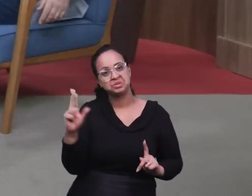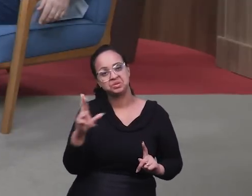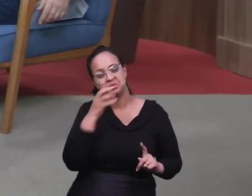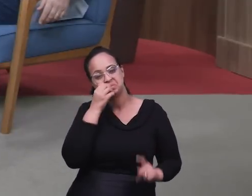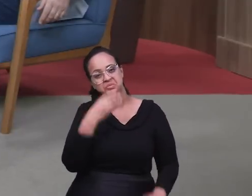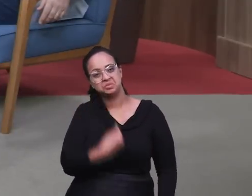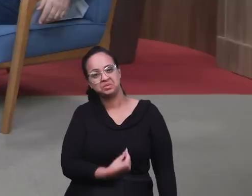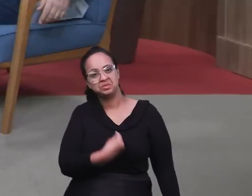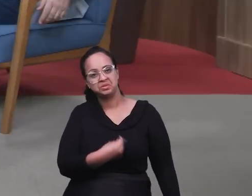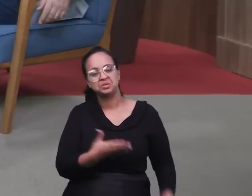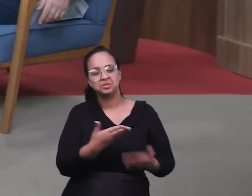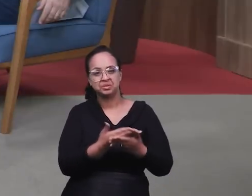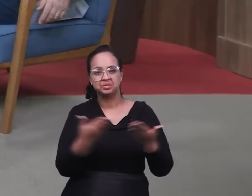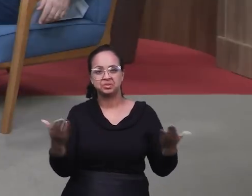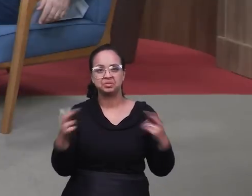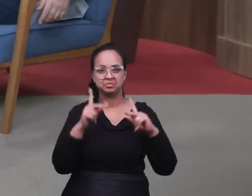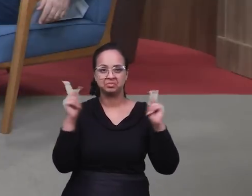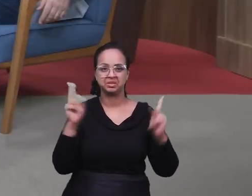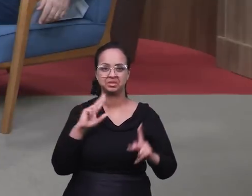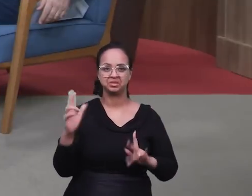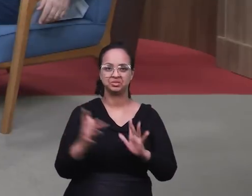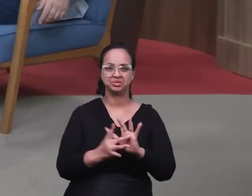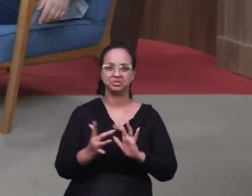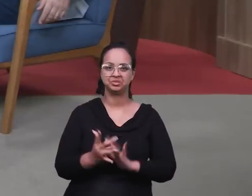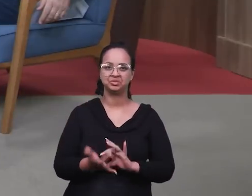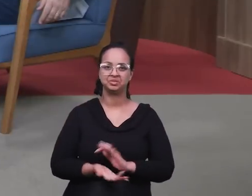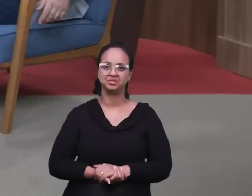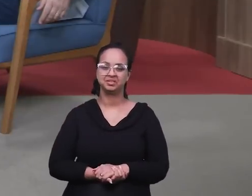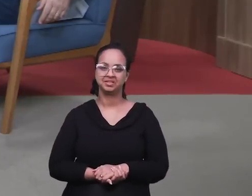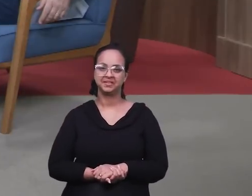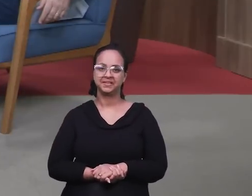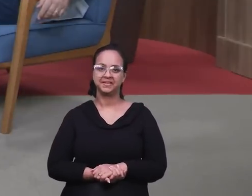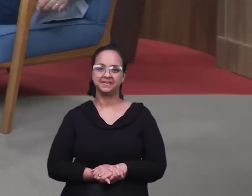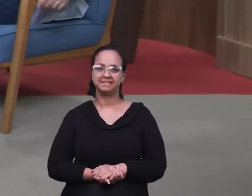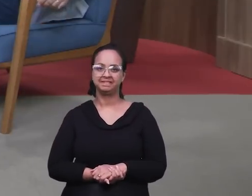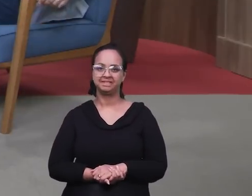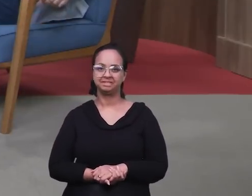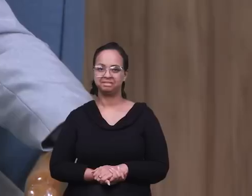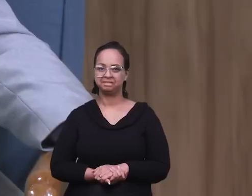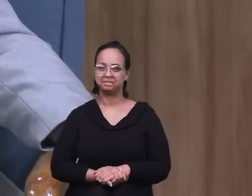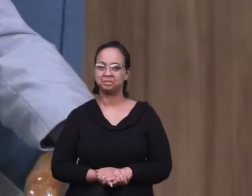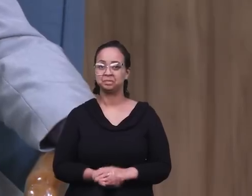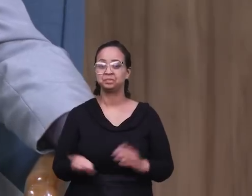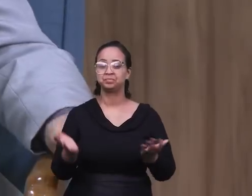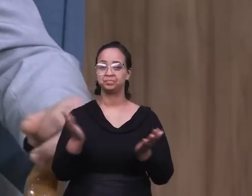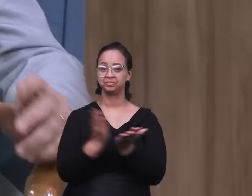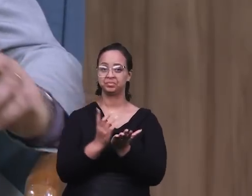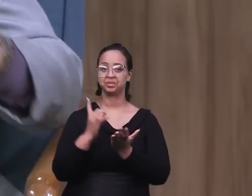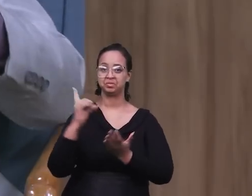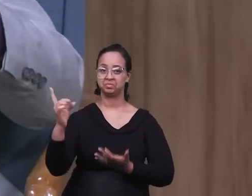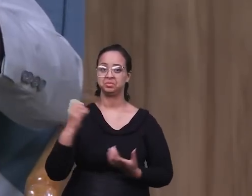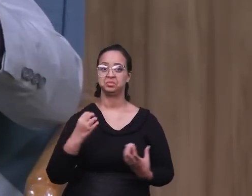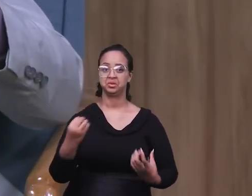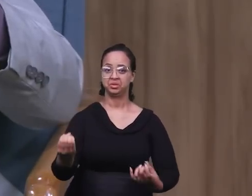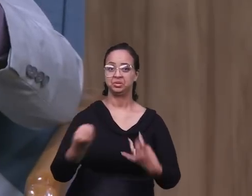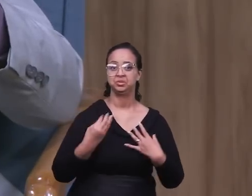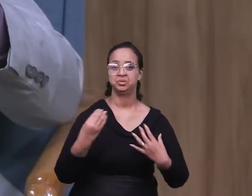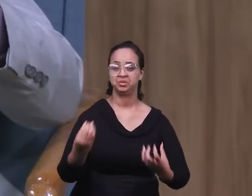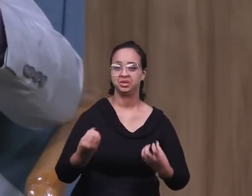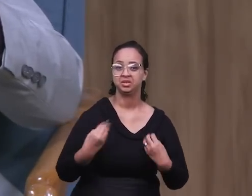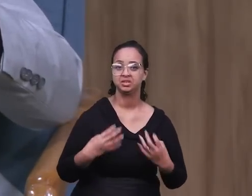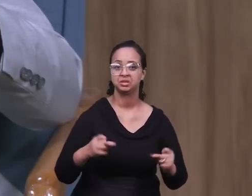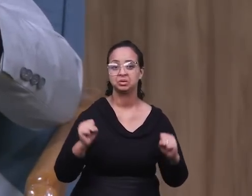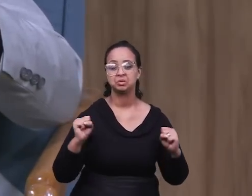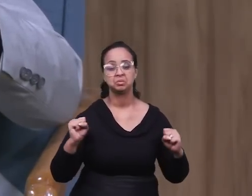a paz do Senhor, o prazer é nosso. A todos queridos, a paz do Senhor Jesus. Amém. A Bíblia nos ensina